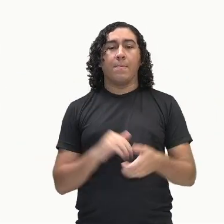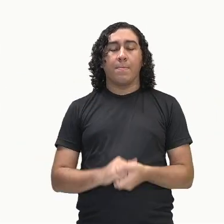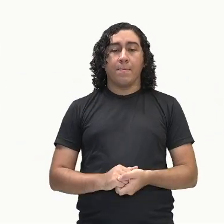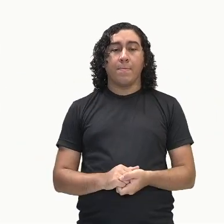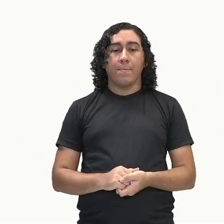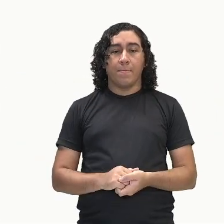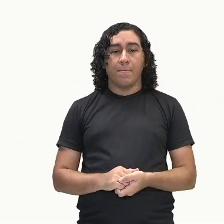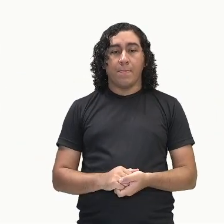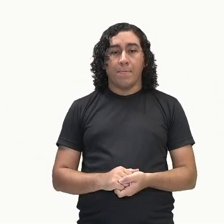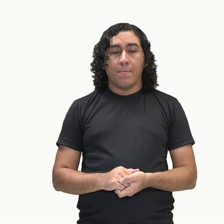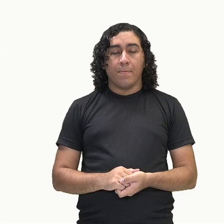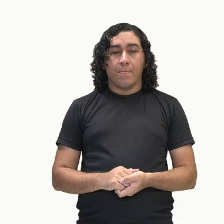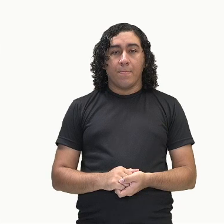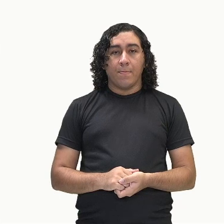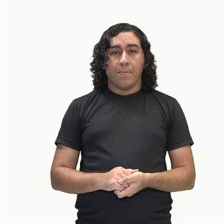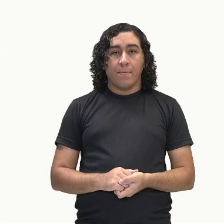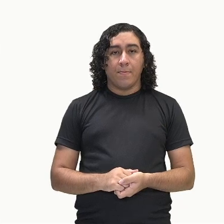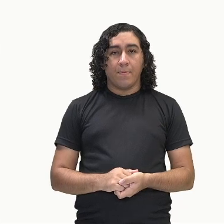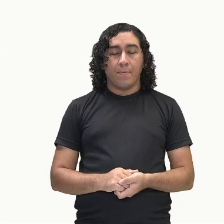o 5º termo